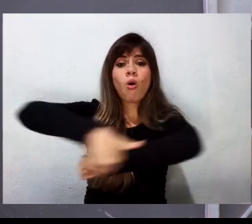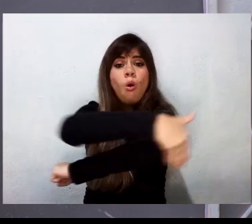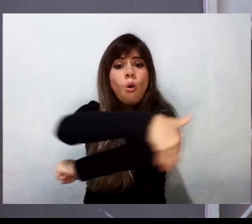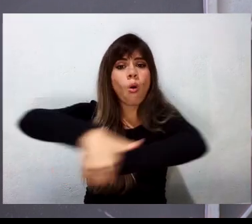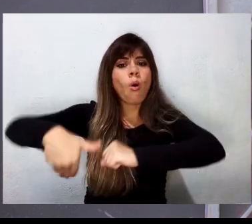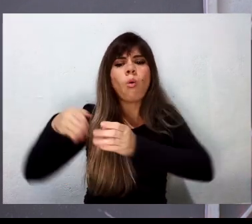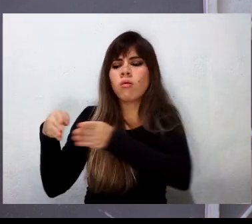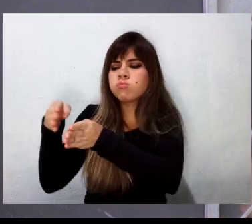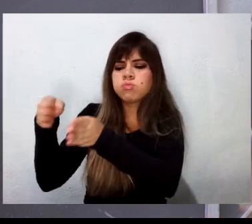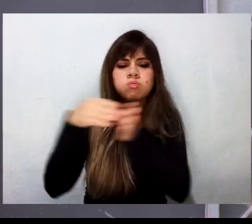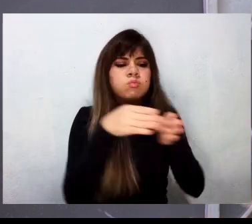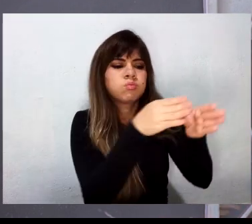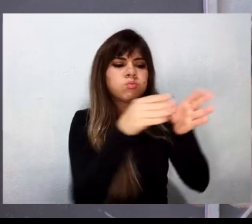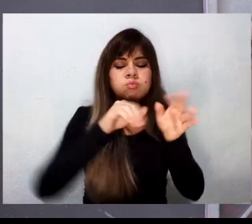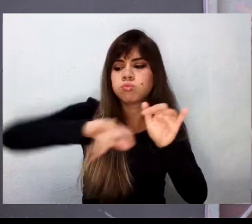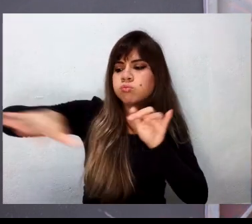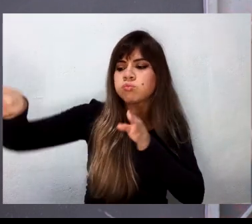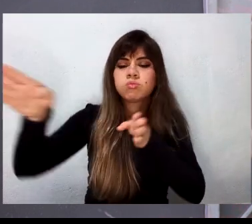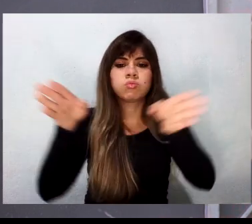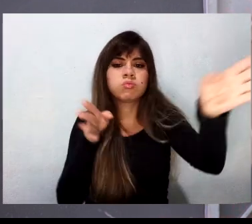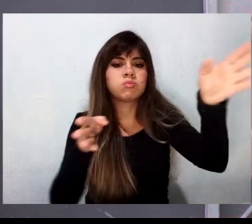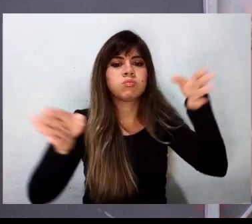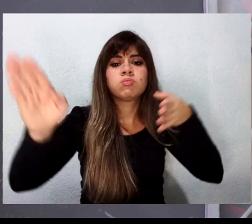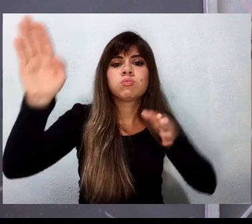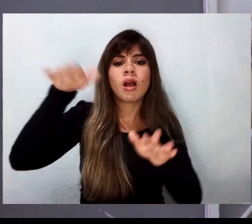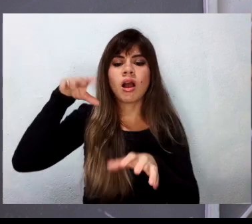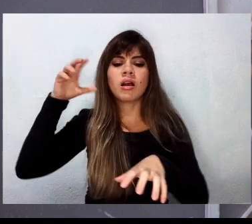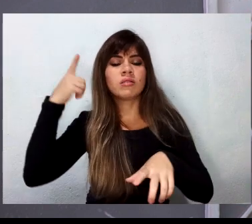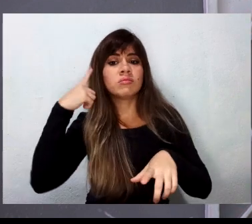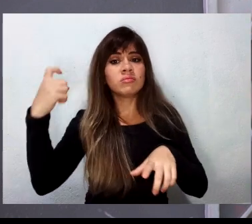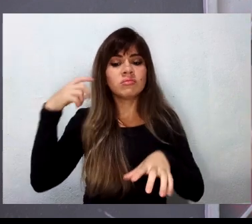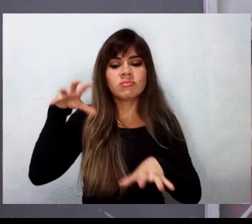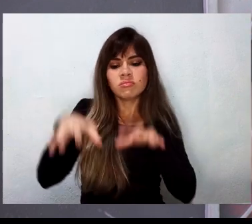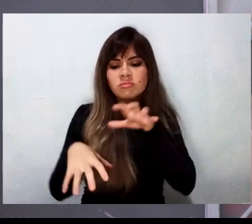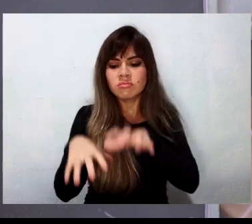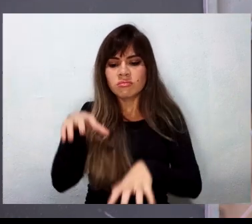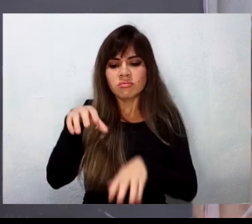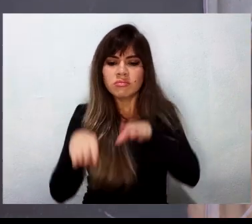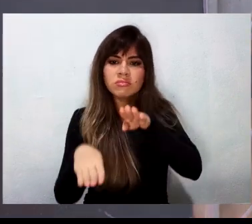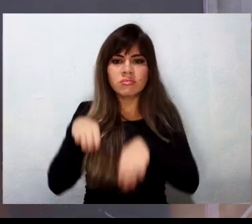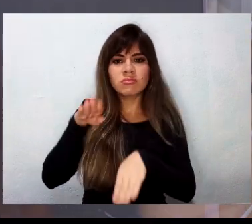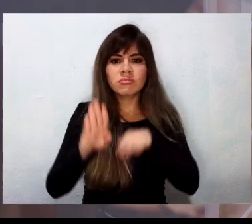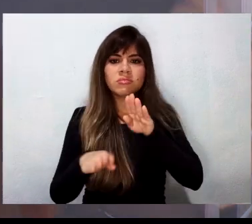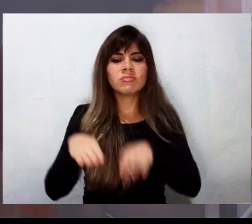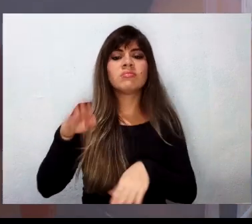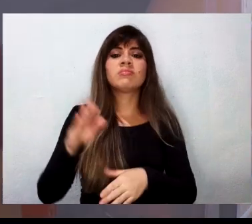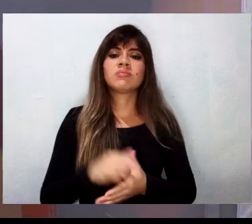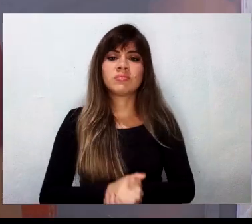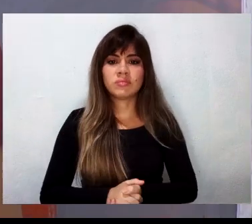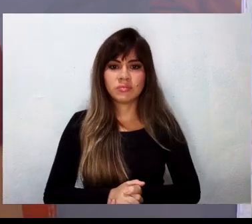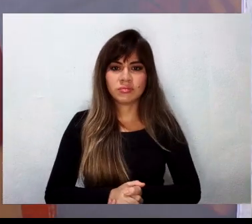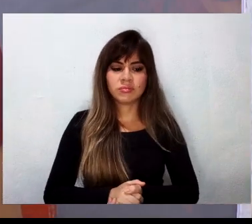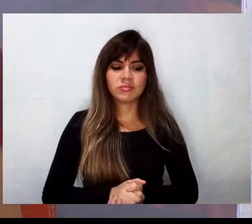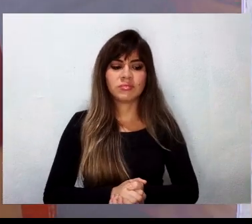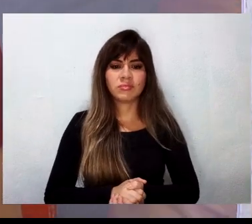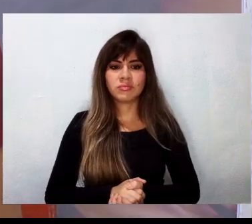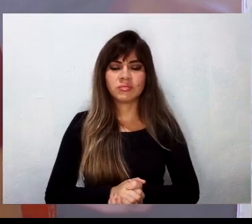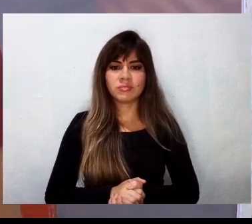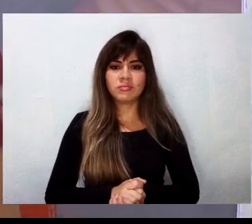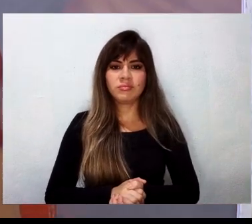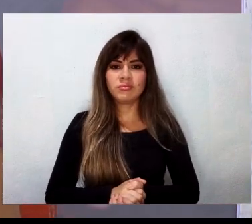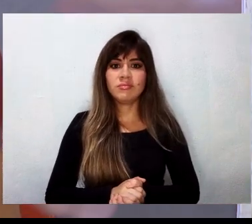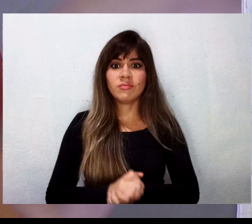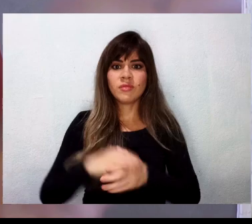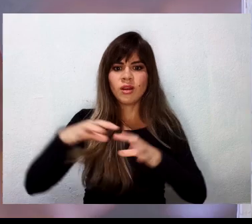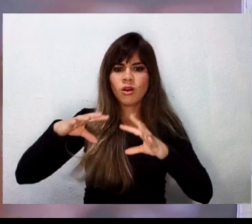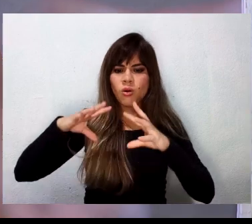espalhando-se pelas ruas e pelos becos, atento ao som de suas próprias patas, arranhando as calçadas de concreto. O chão que já fora